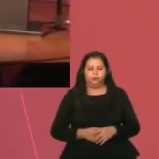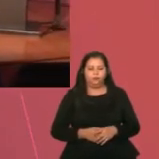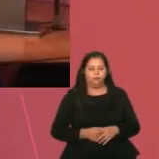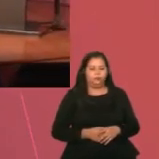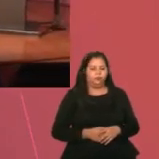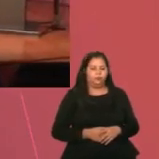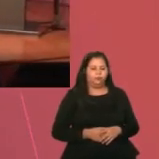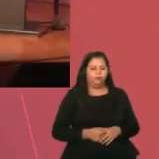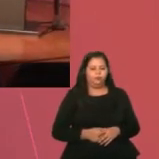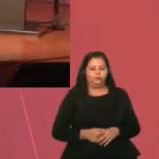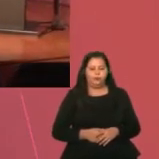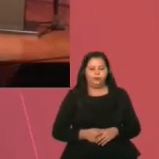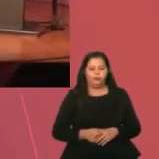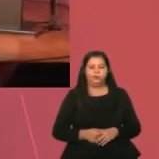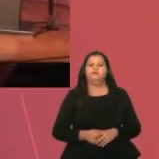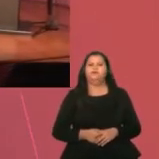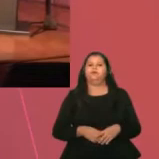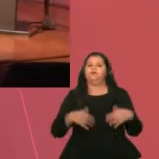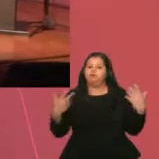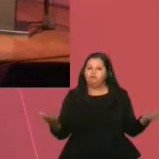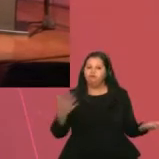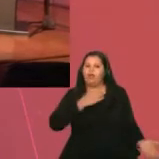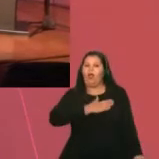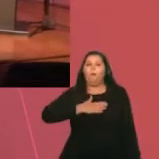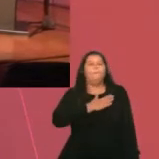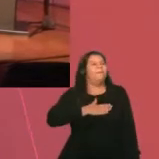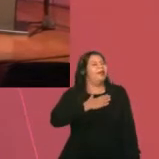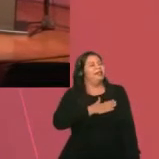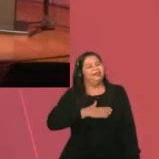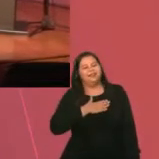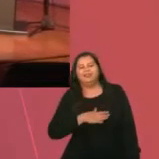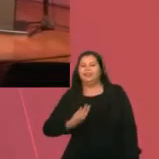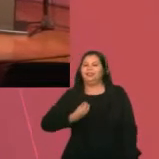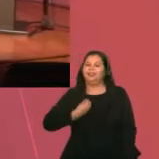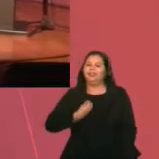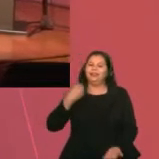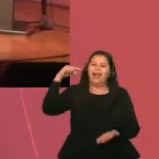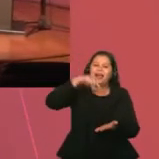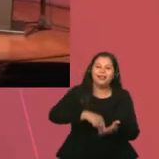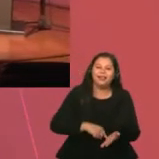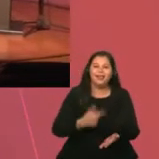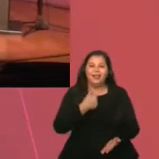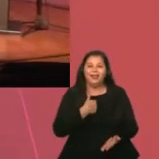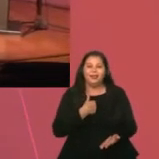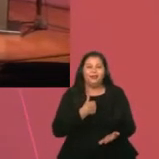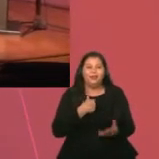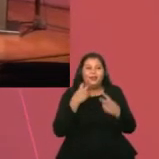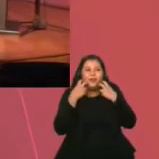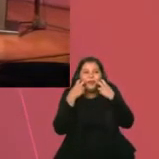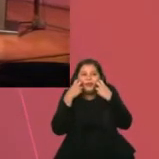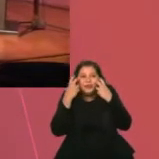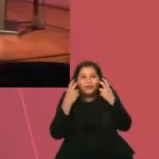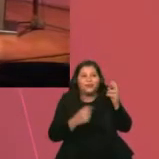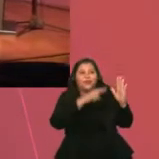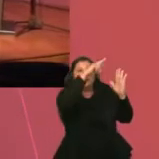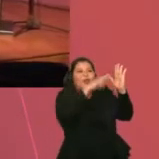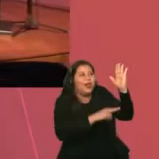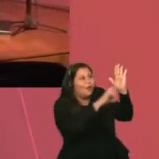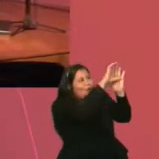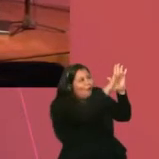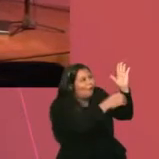é bom gente é um prazer muito grande estar aqui com vocês eu fico até meio constrangido quando leio meu